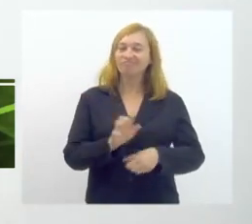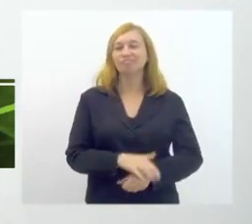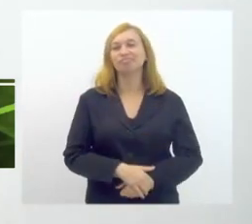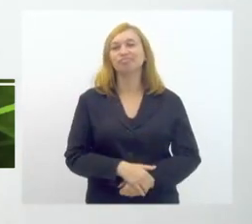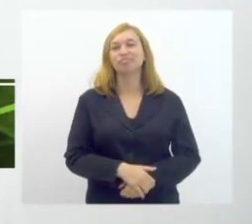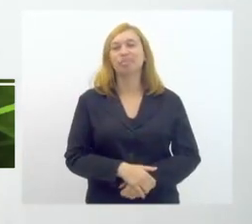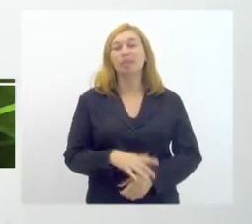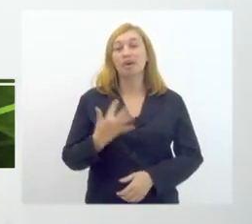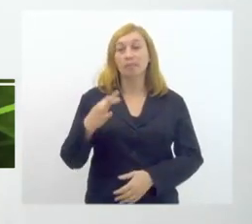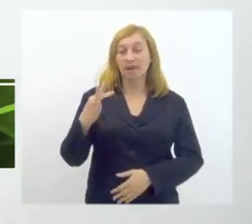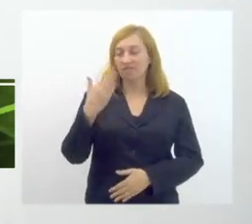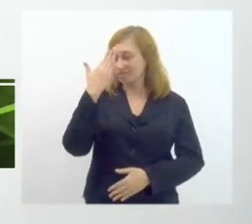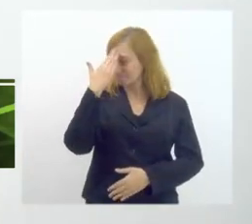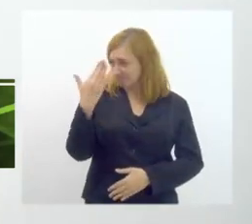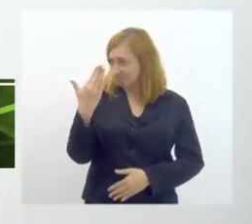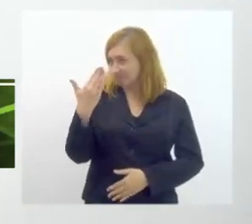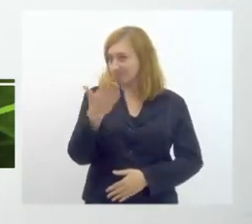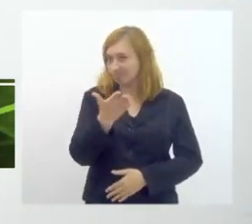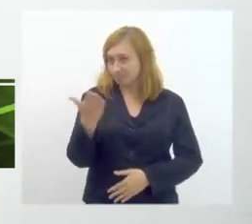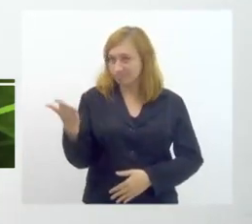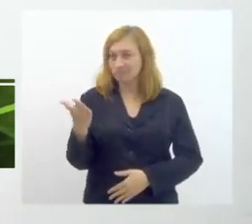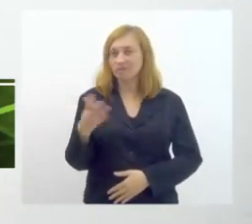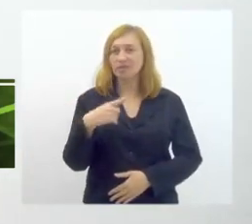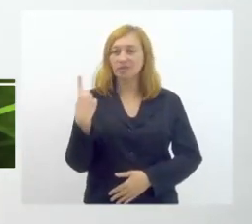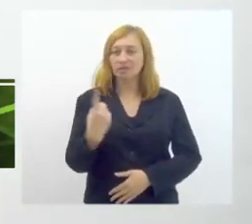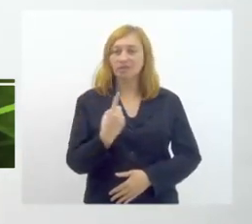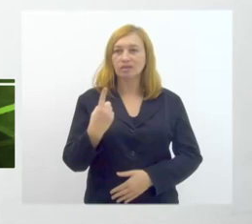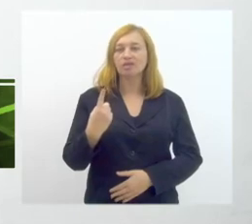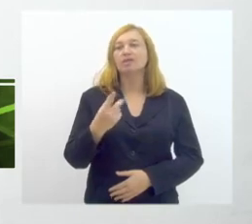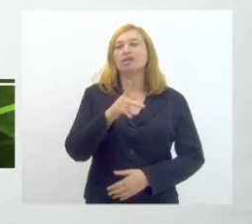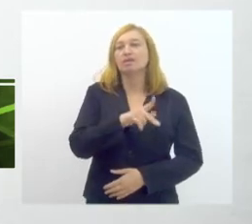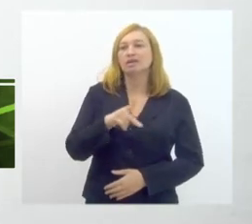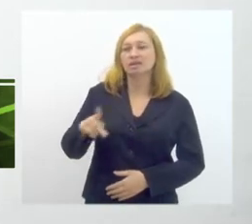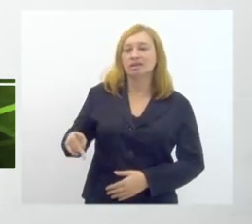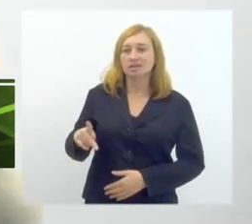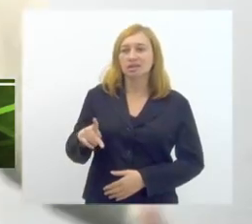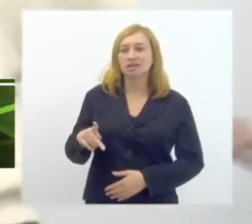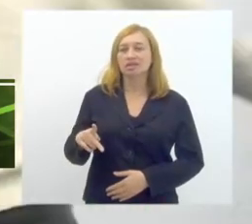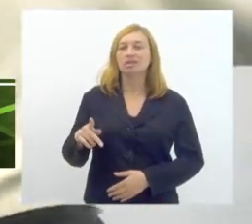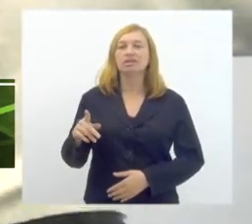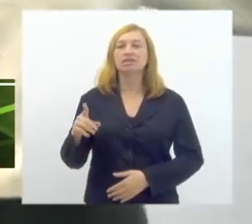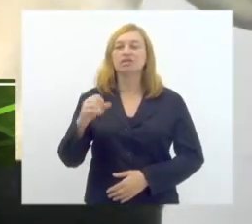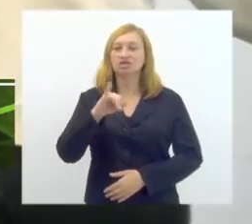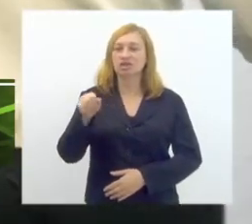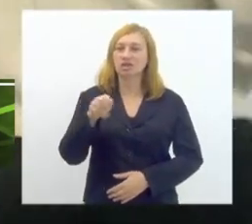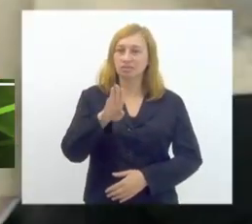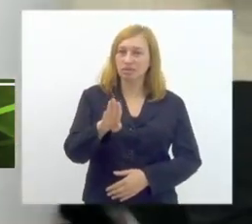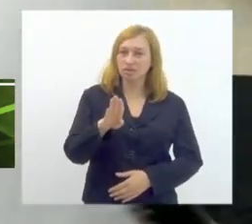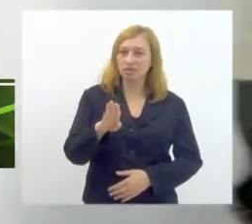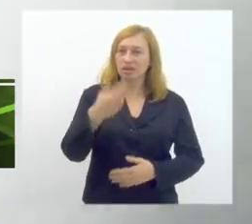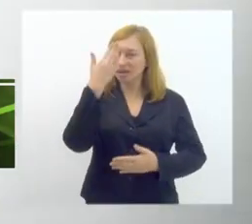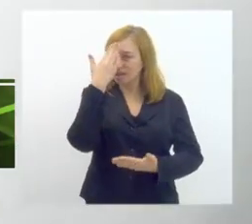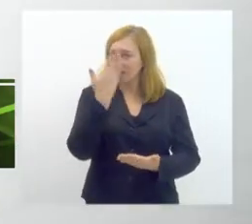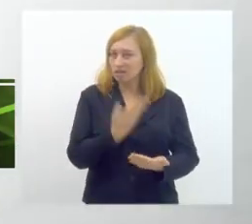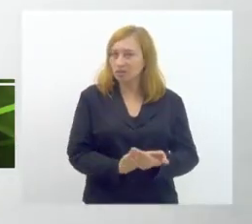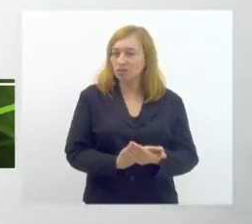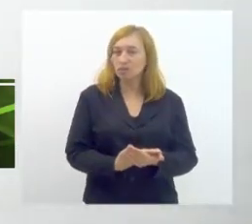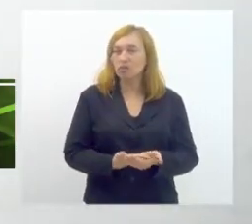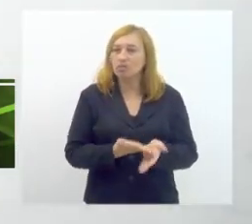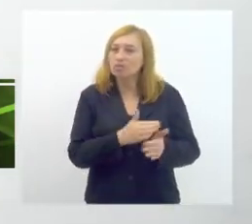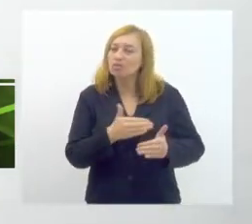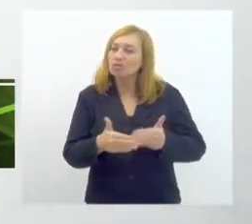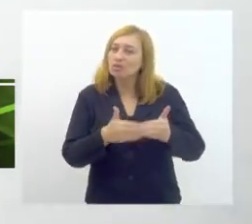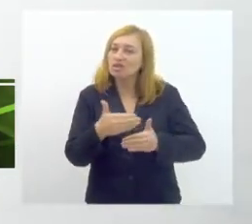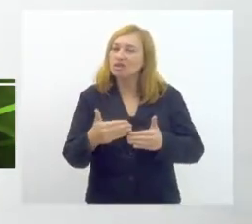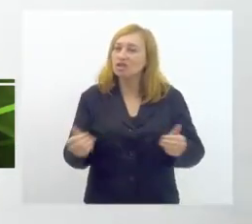eu vou fazer um breve agradecimento aqui ao nosso presidente da Frente Parlamentar, Jair Bittencourt, que acreditou muito no processo, eu junto